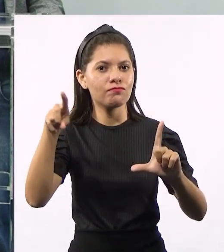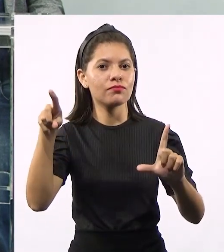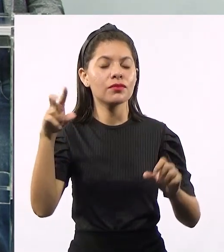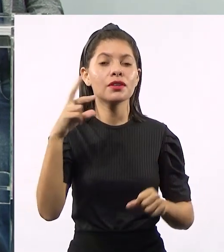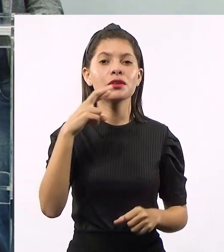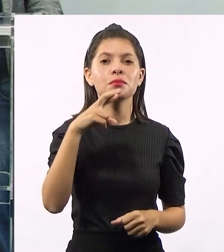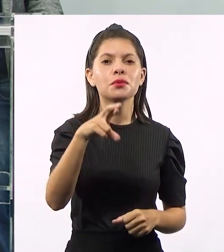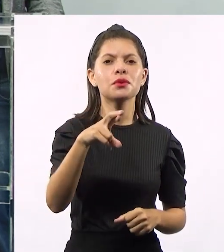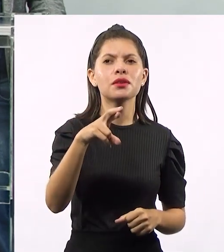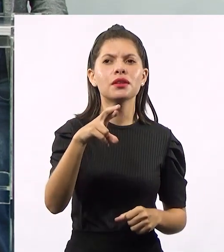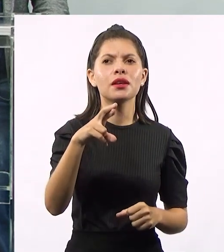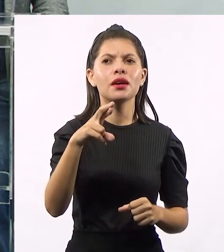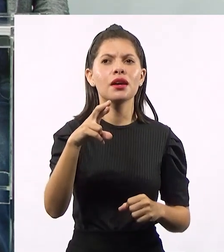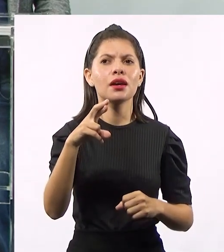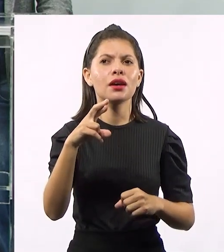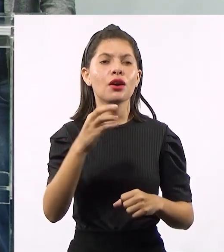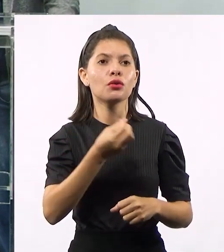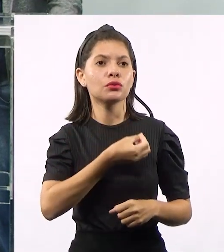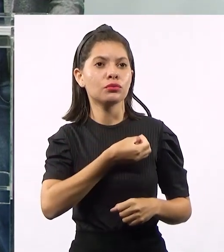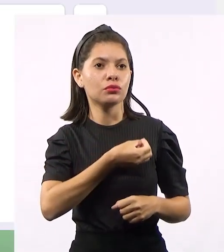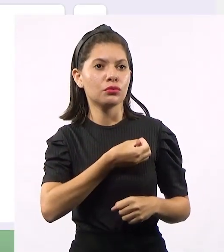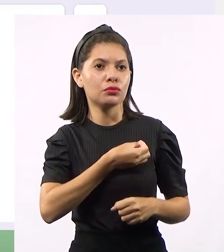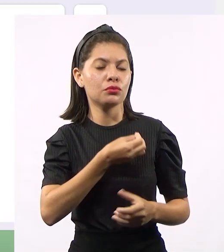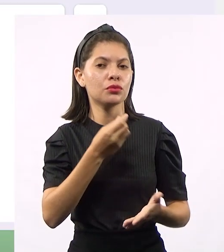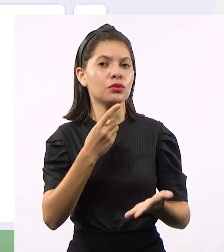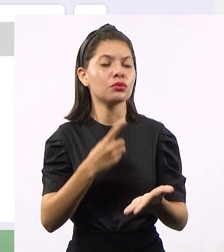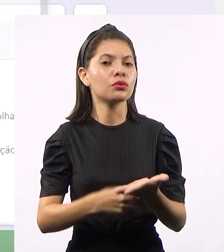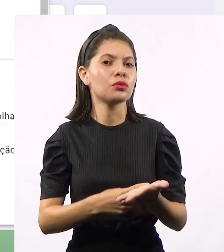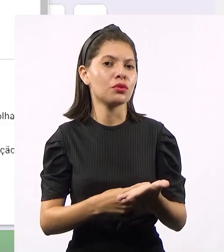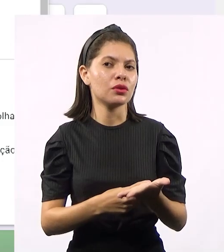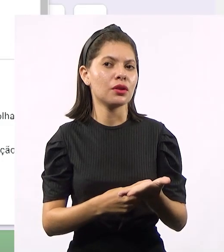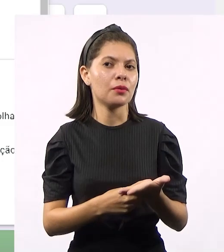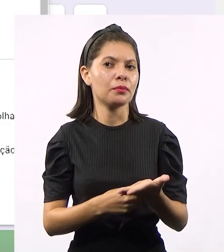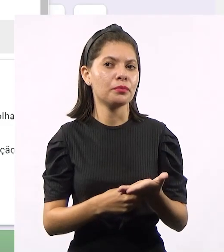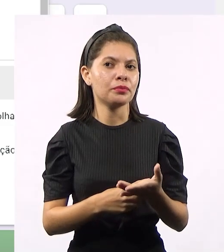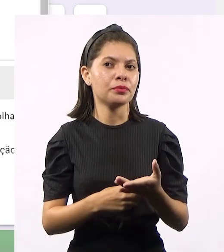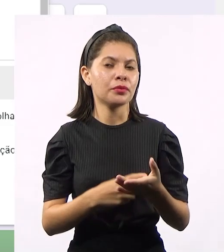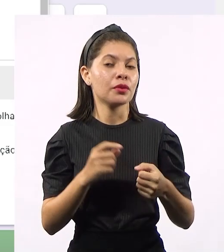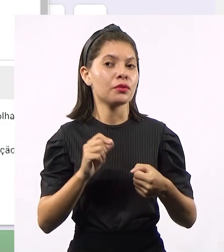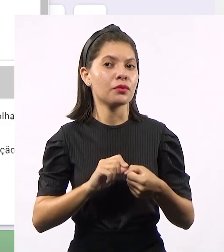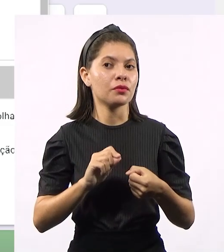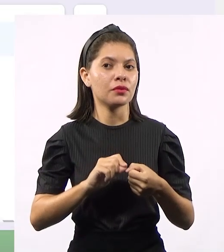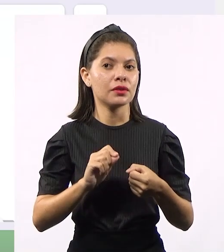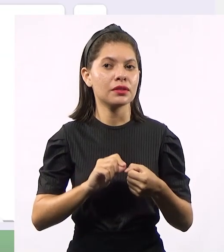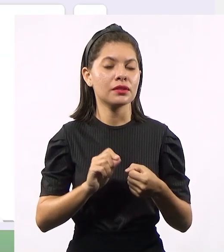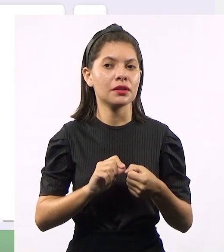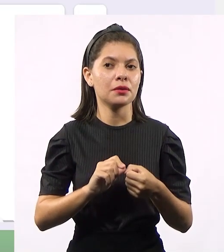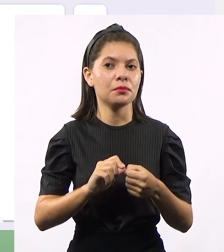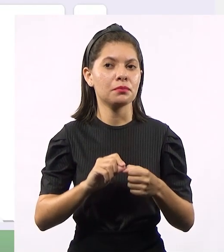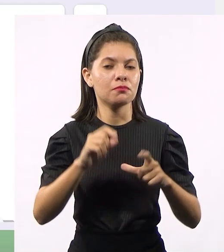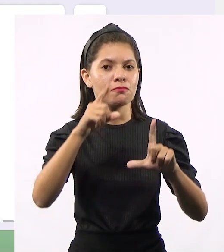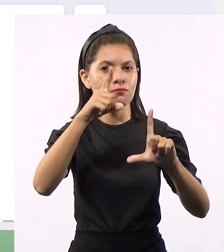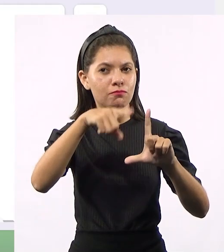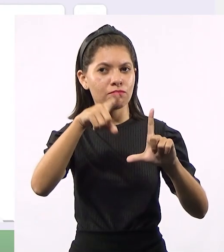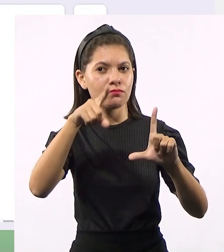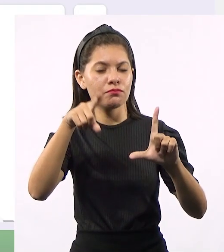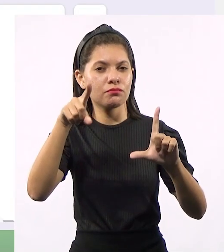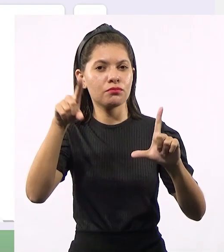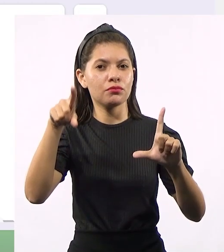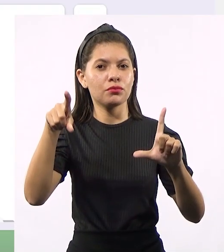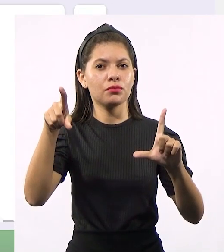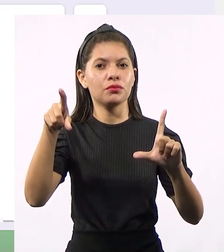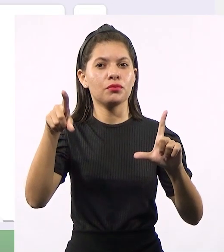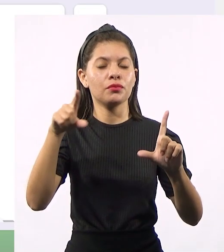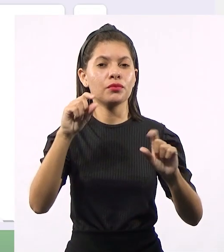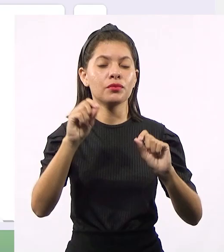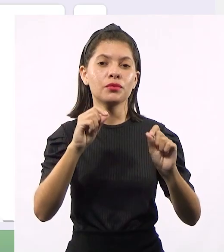qual o nível de concordância com essa afirmação. Então, eu vou criar então uma escala